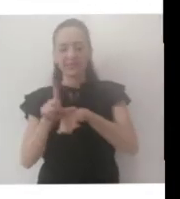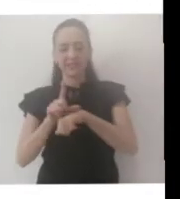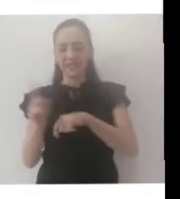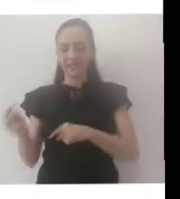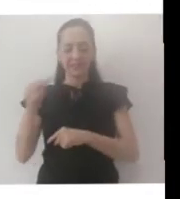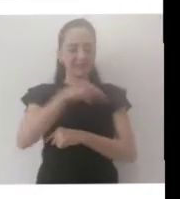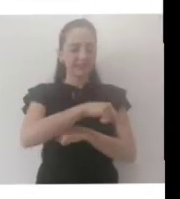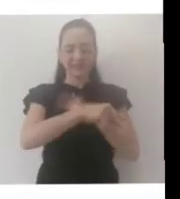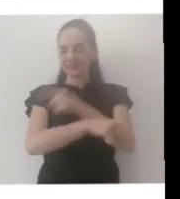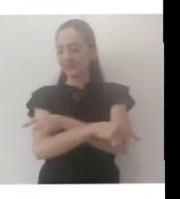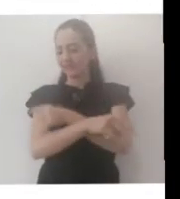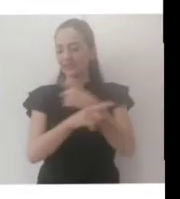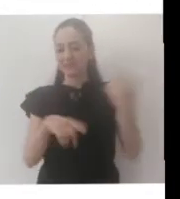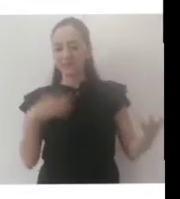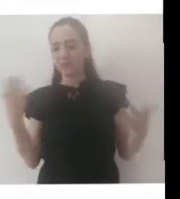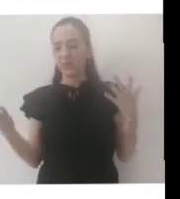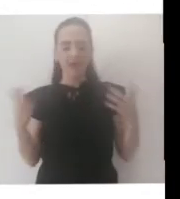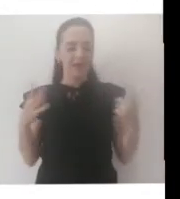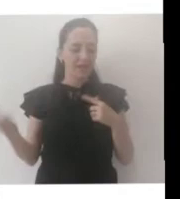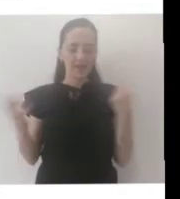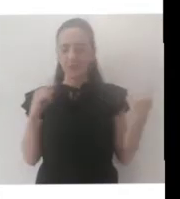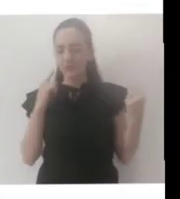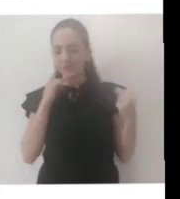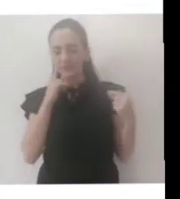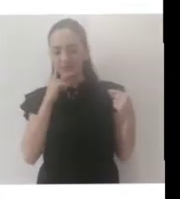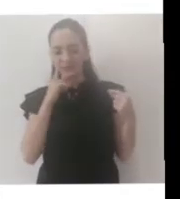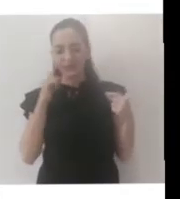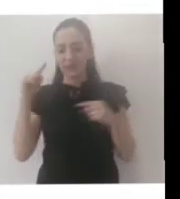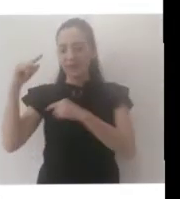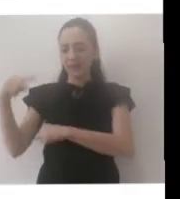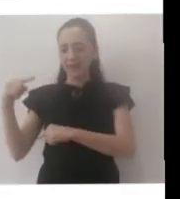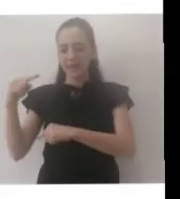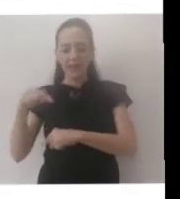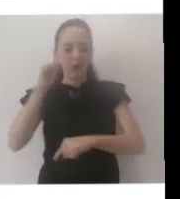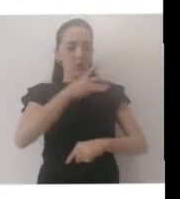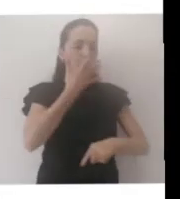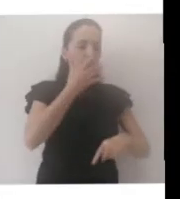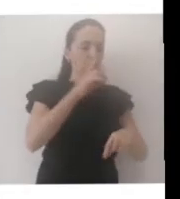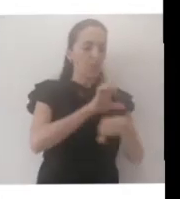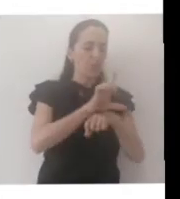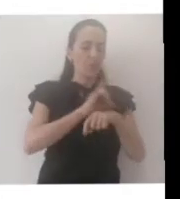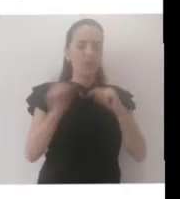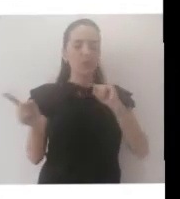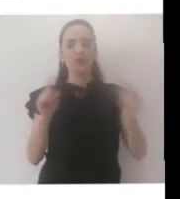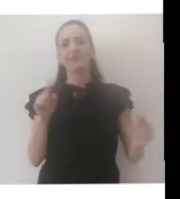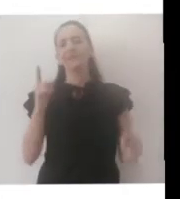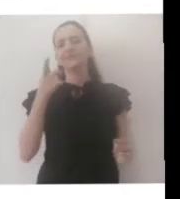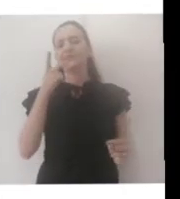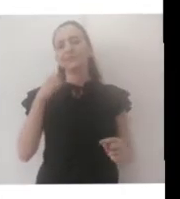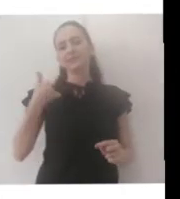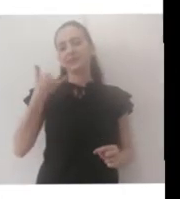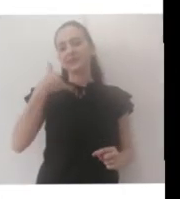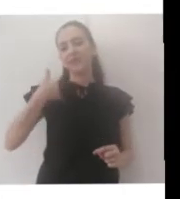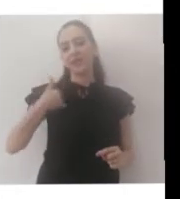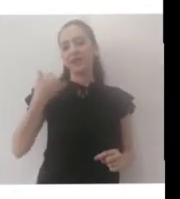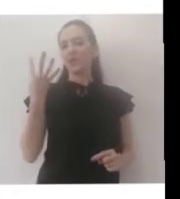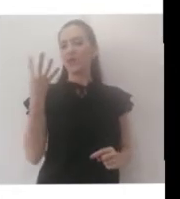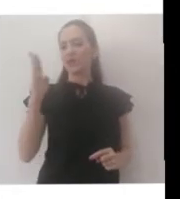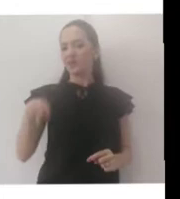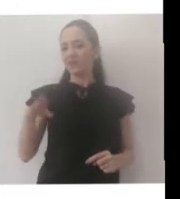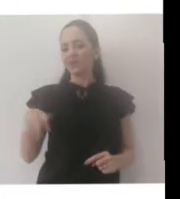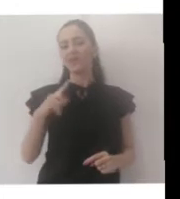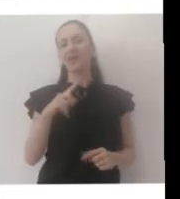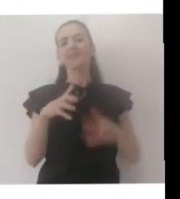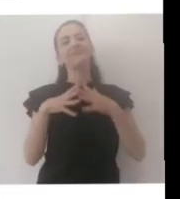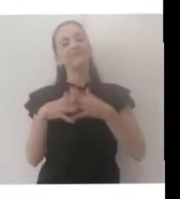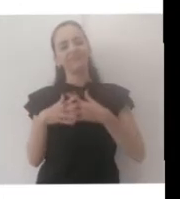se bota no bloco das lilás. Então, a criança de 4 anos para baixo vai ter essa dificuldade de fazer